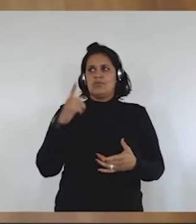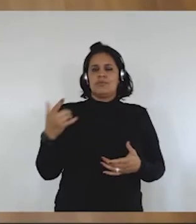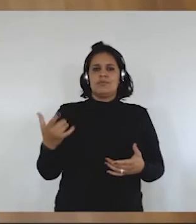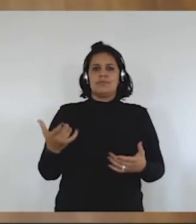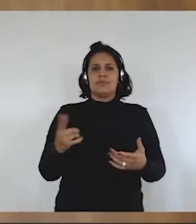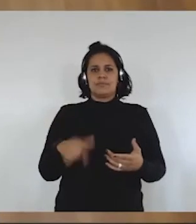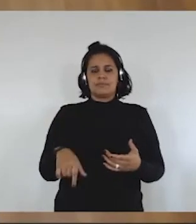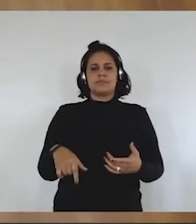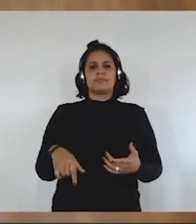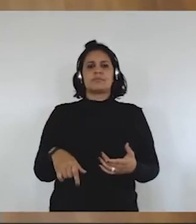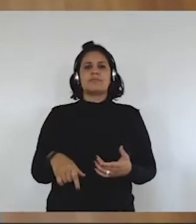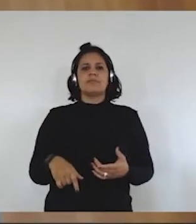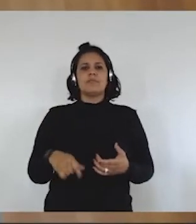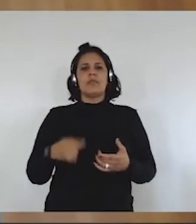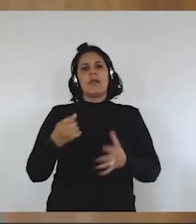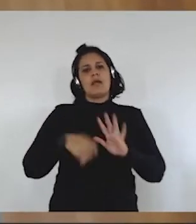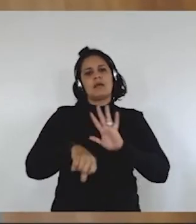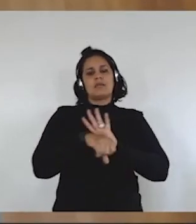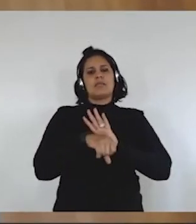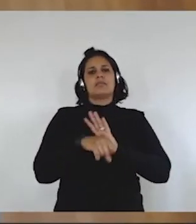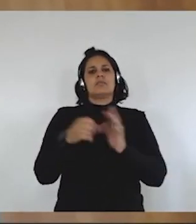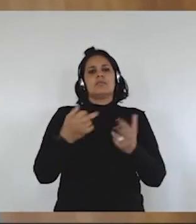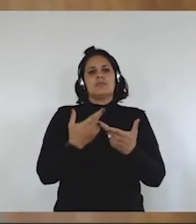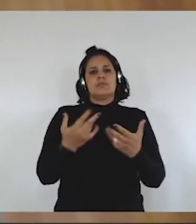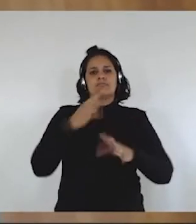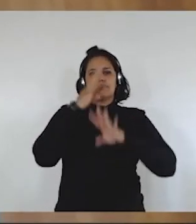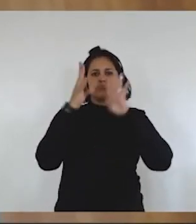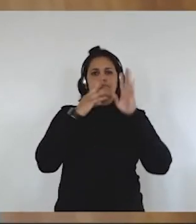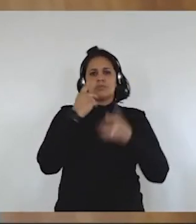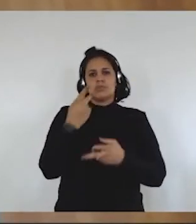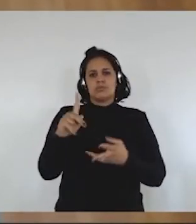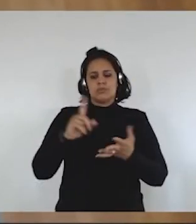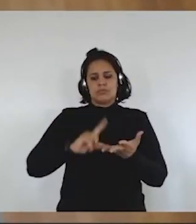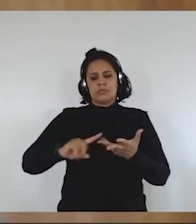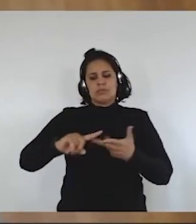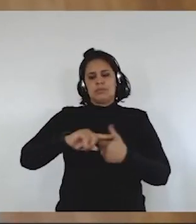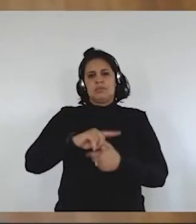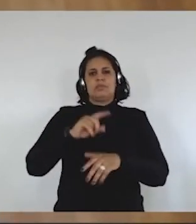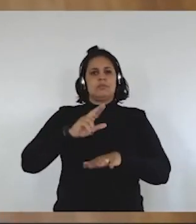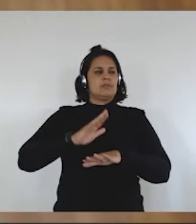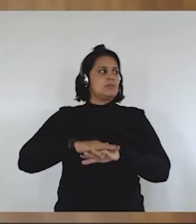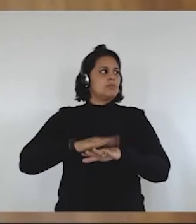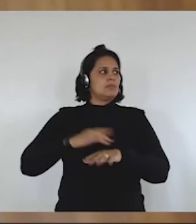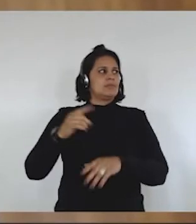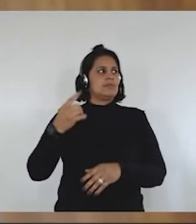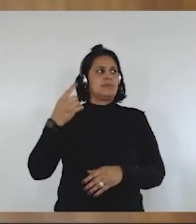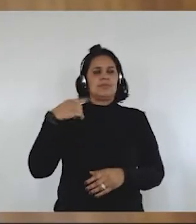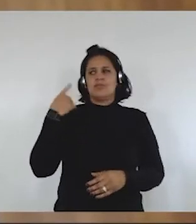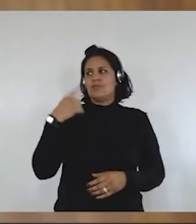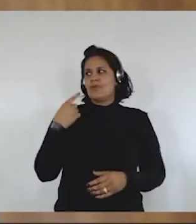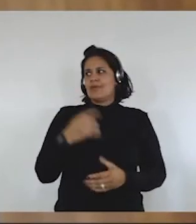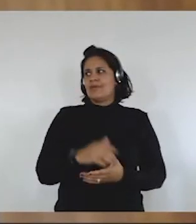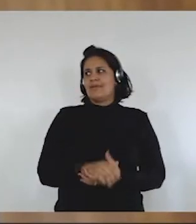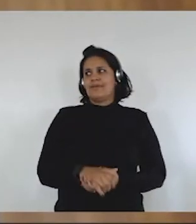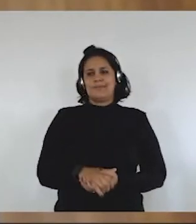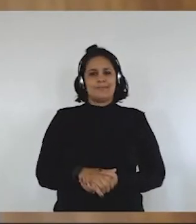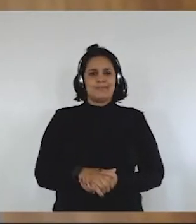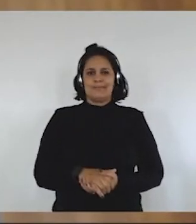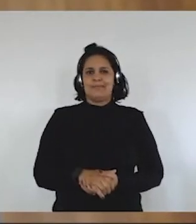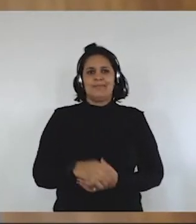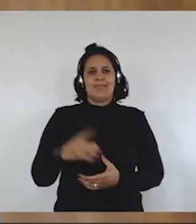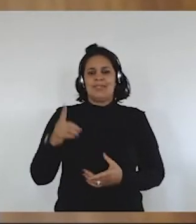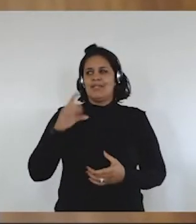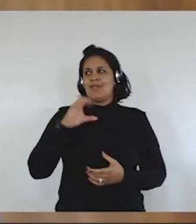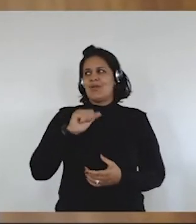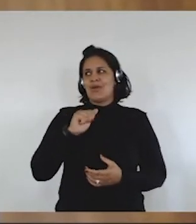advocacia, que é a criminalização da violação de suas prerrogativas. Então, minhas homenagens, Beto, na sua pessoa, a diretoria da Ordem dos